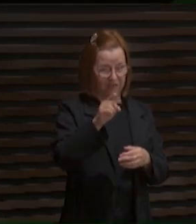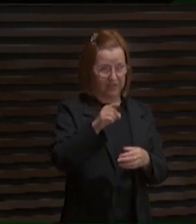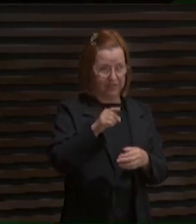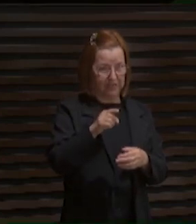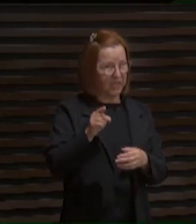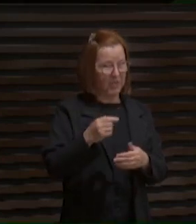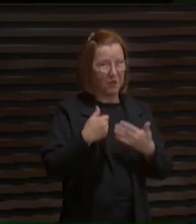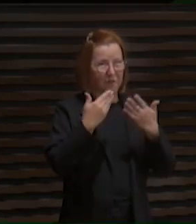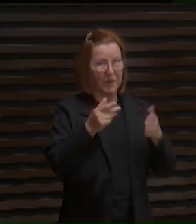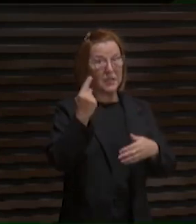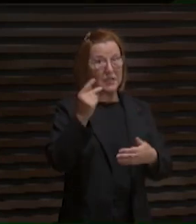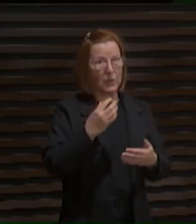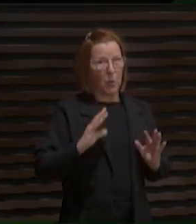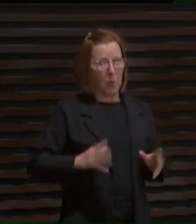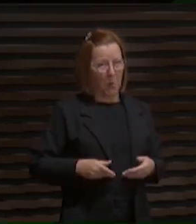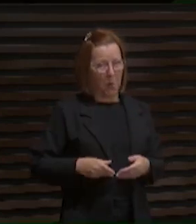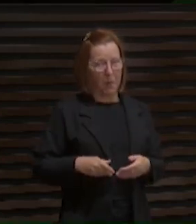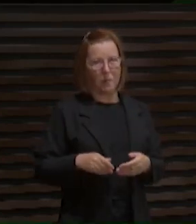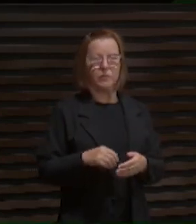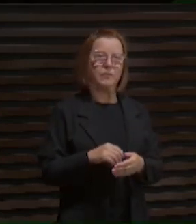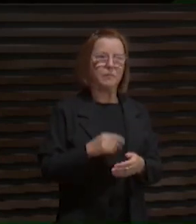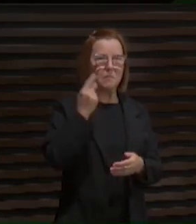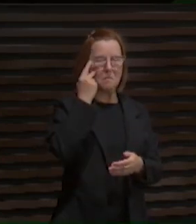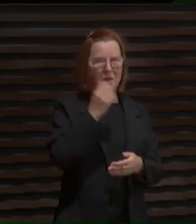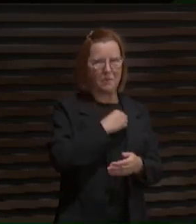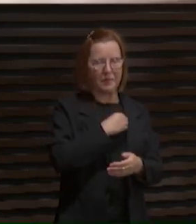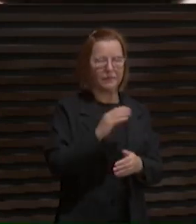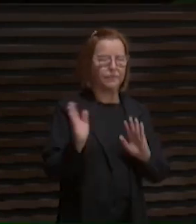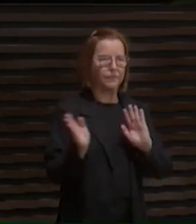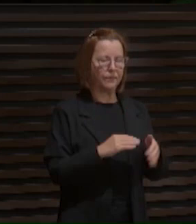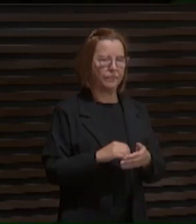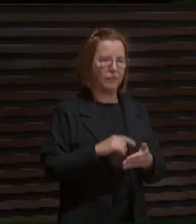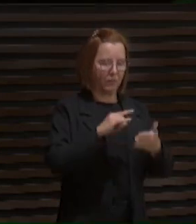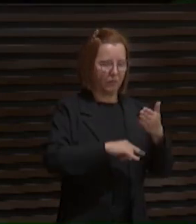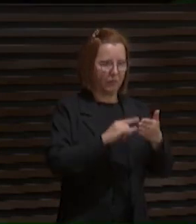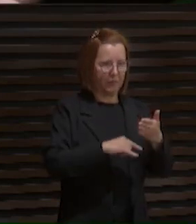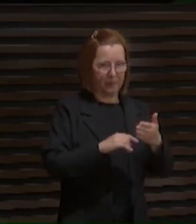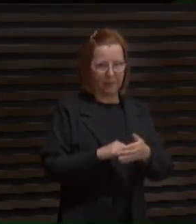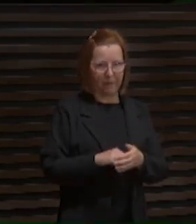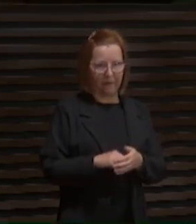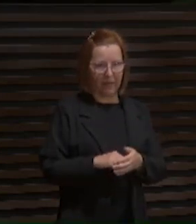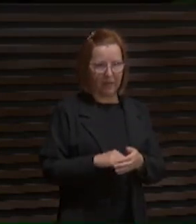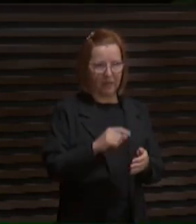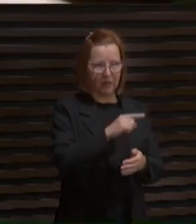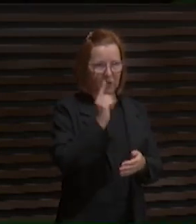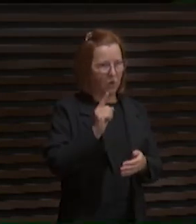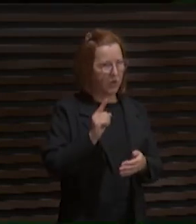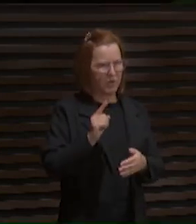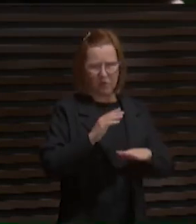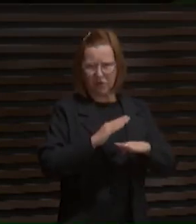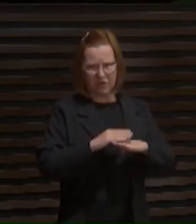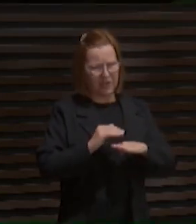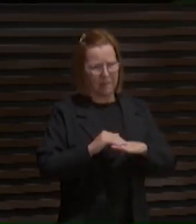do inimigo. Voltando ao boletim. Não somos chamados a viver dessa forma, oferecendo, deixando o pecado reinar.